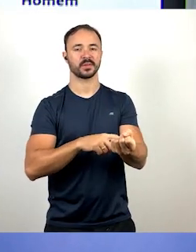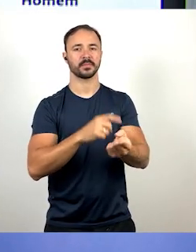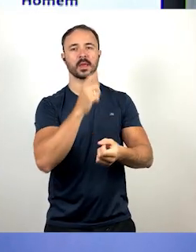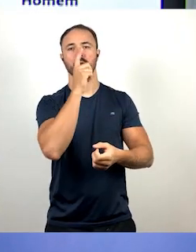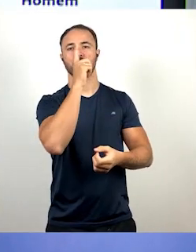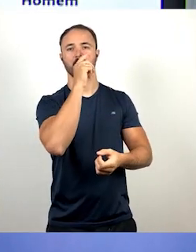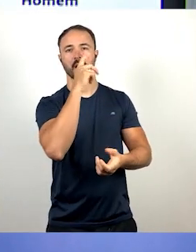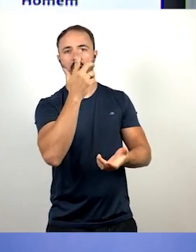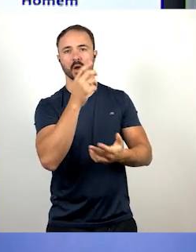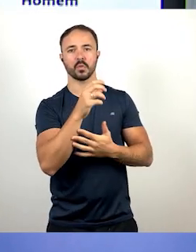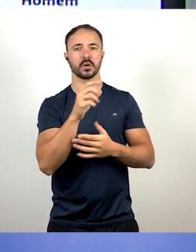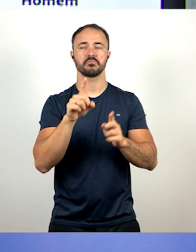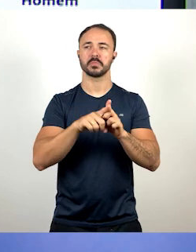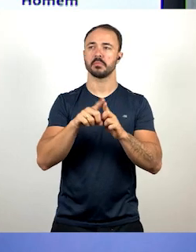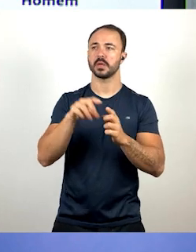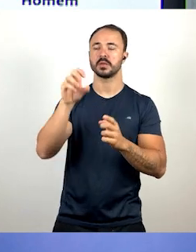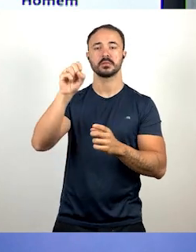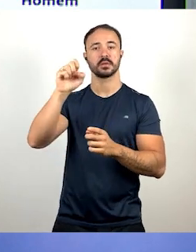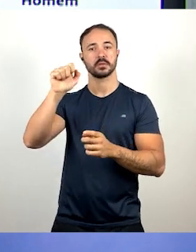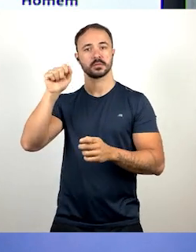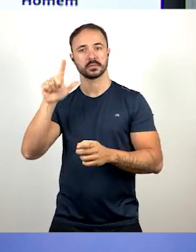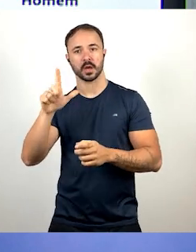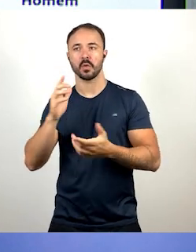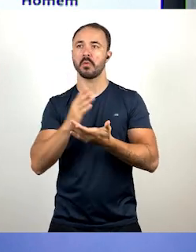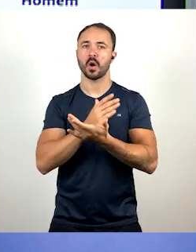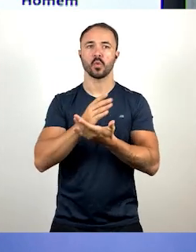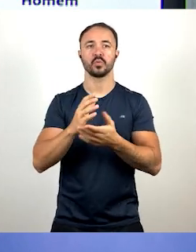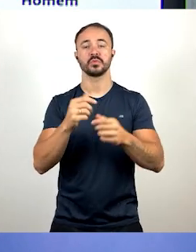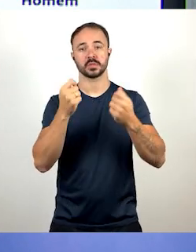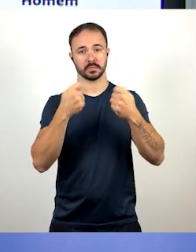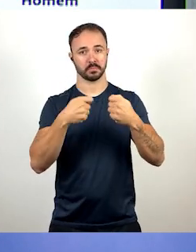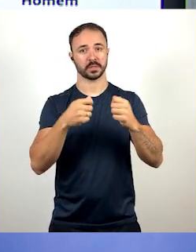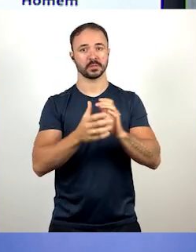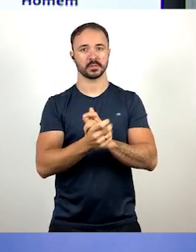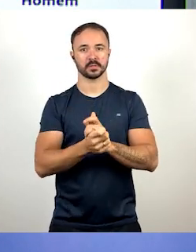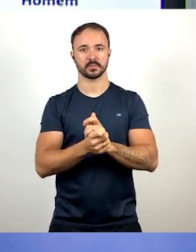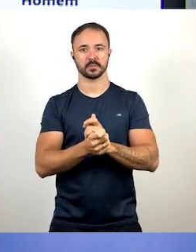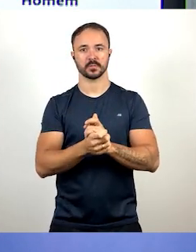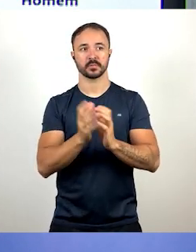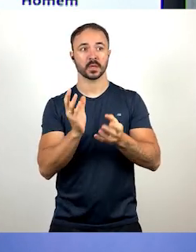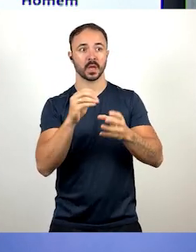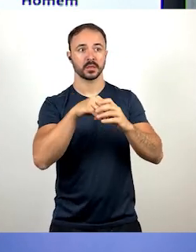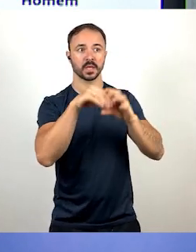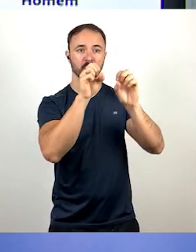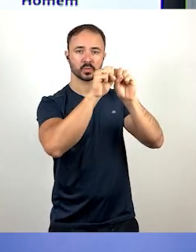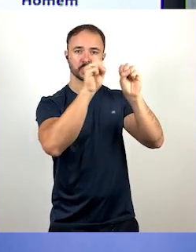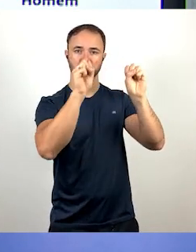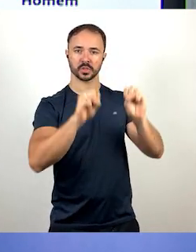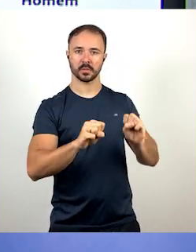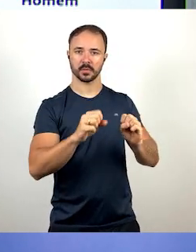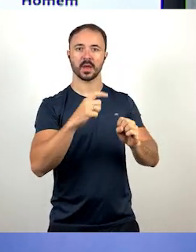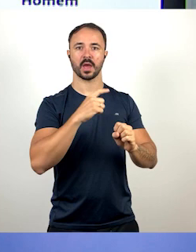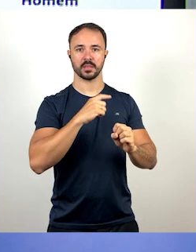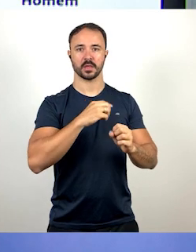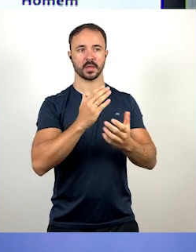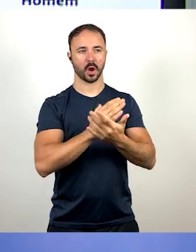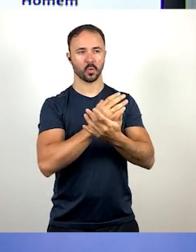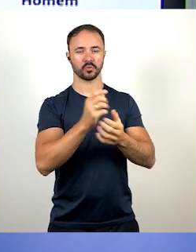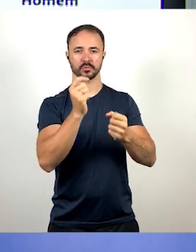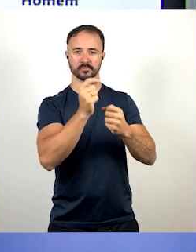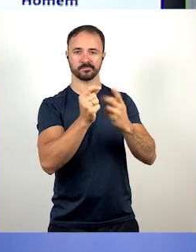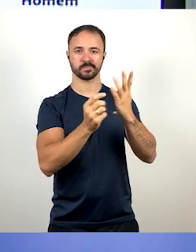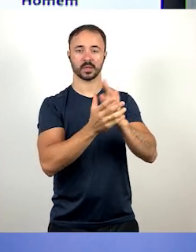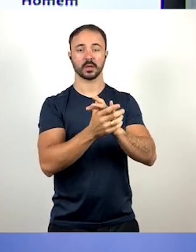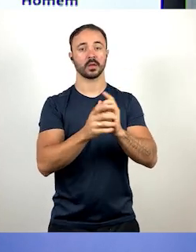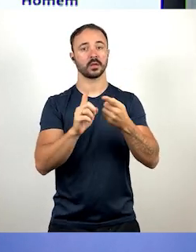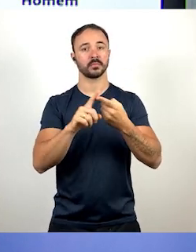e alguns sais necessários. Esse sistema é composto por órgãos como os